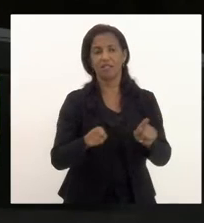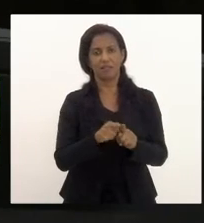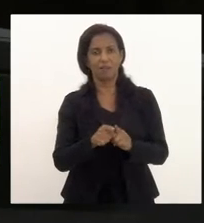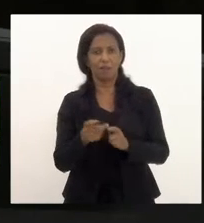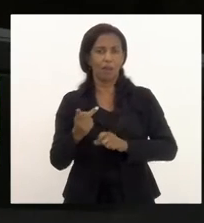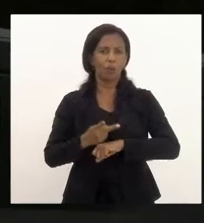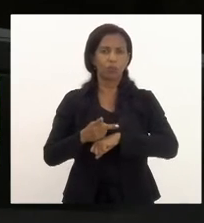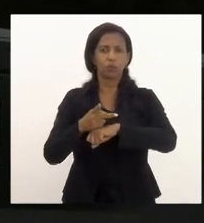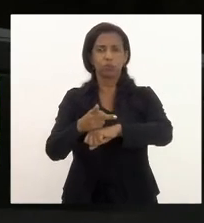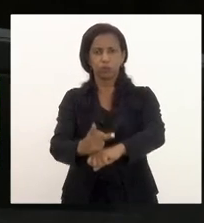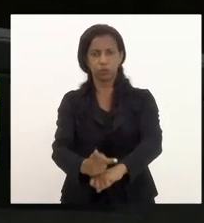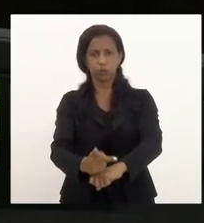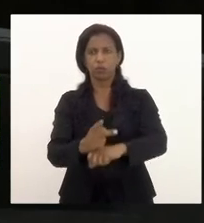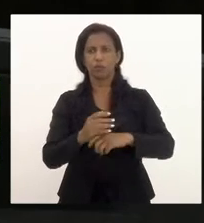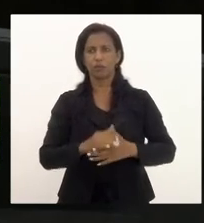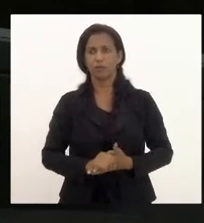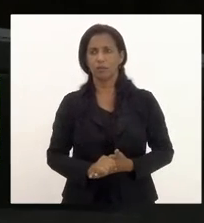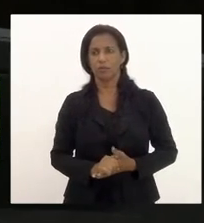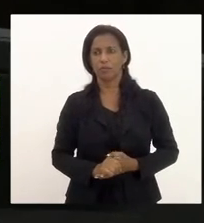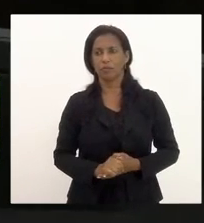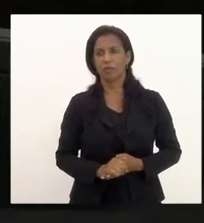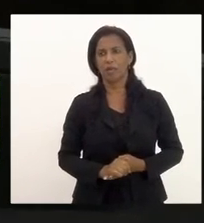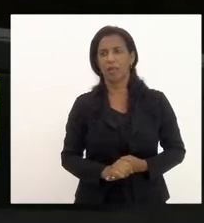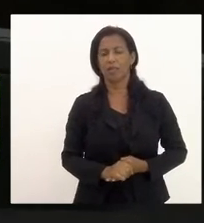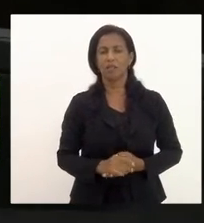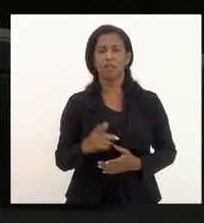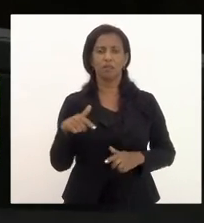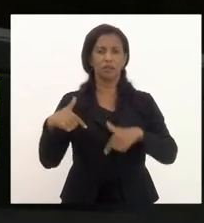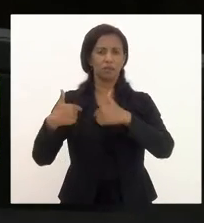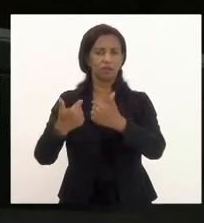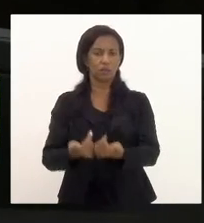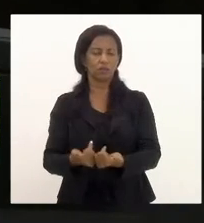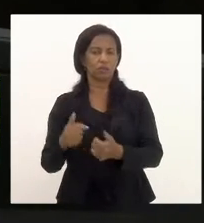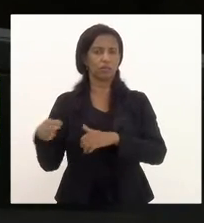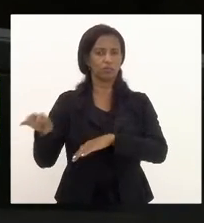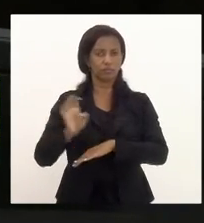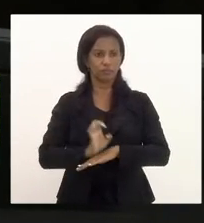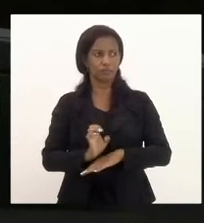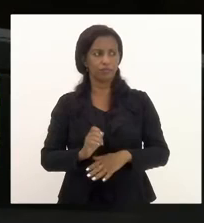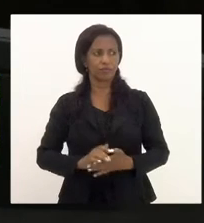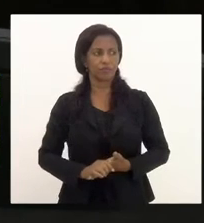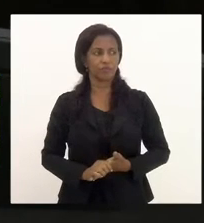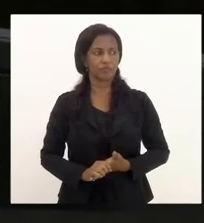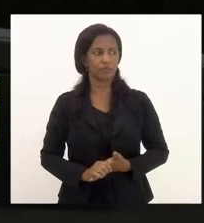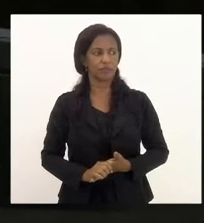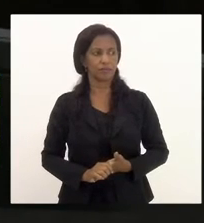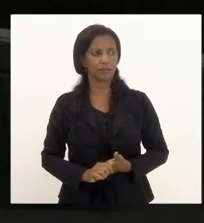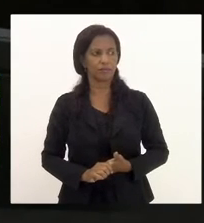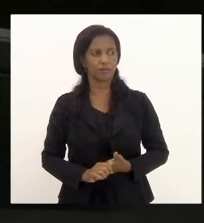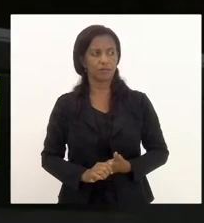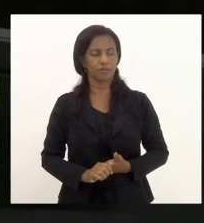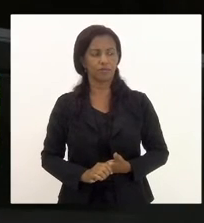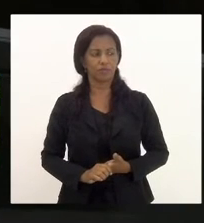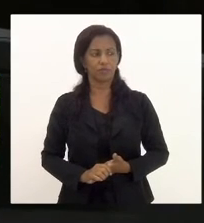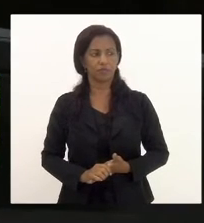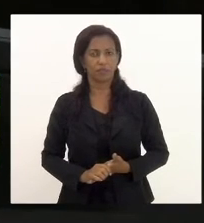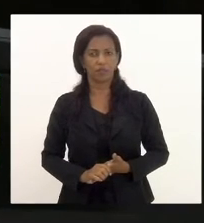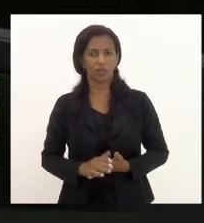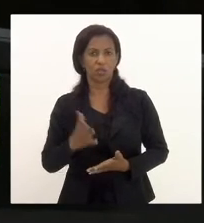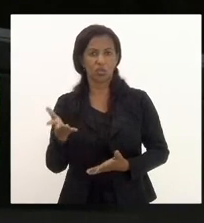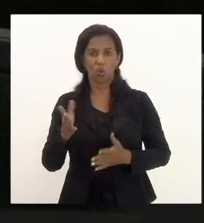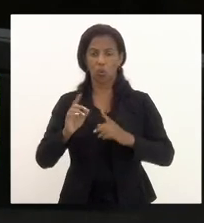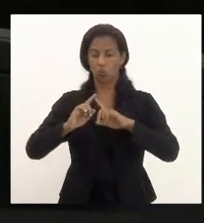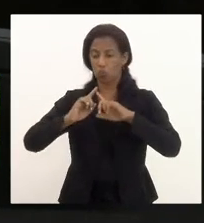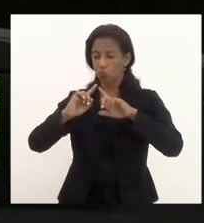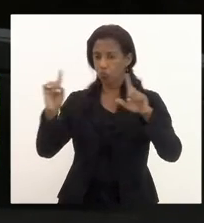está buscando para poder fazer as ações do Estado né então só no não é